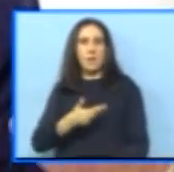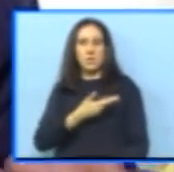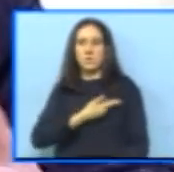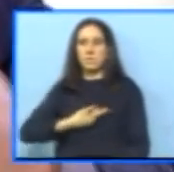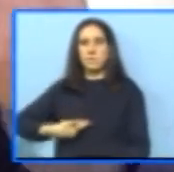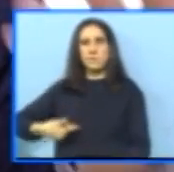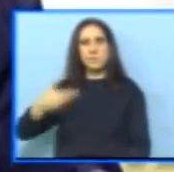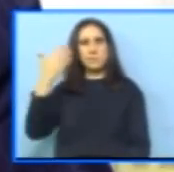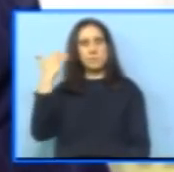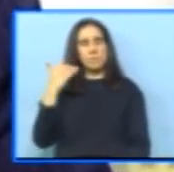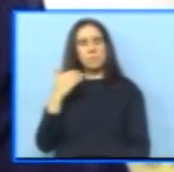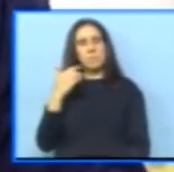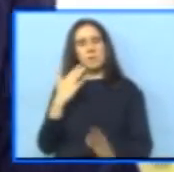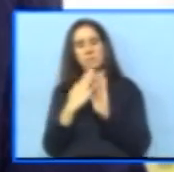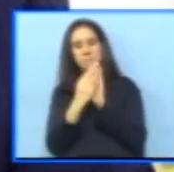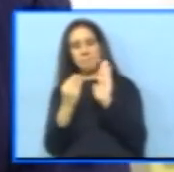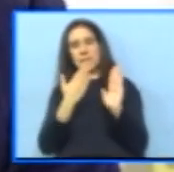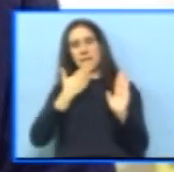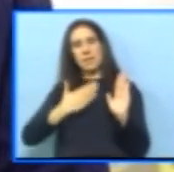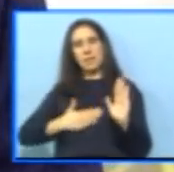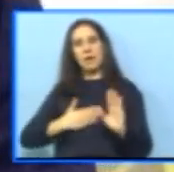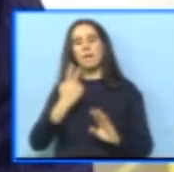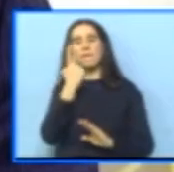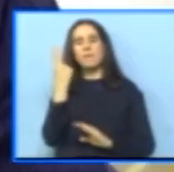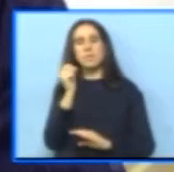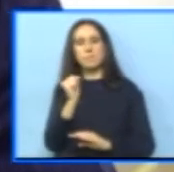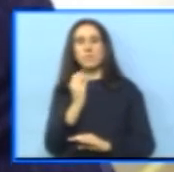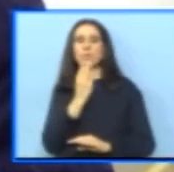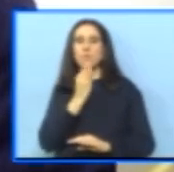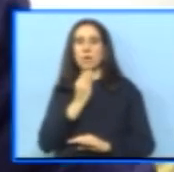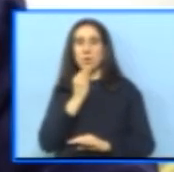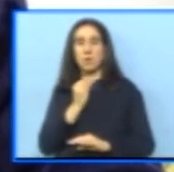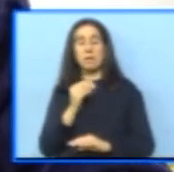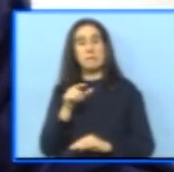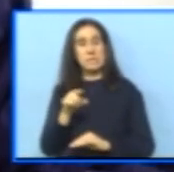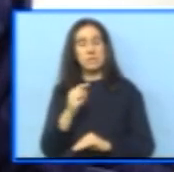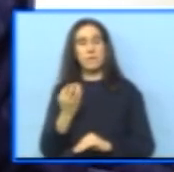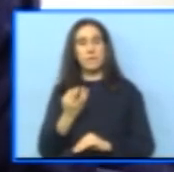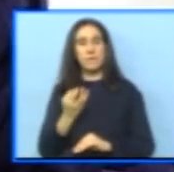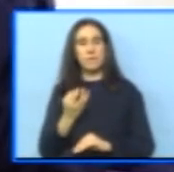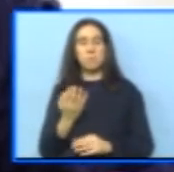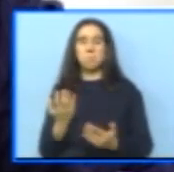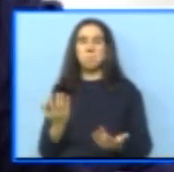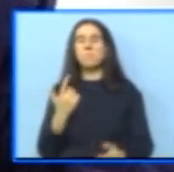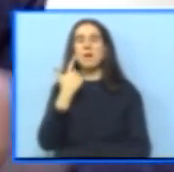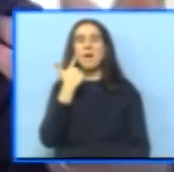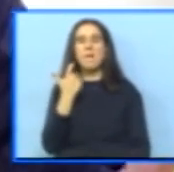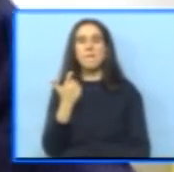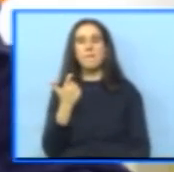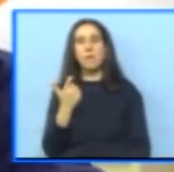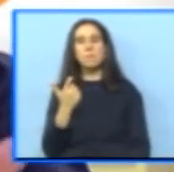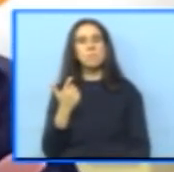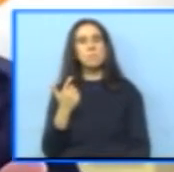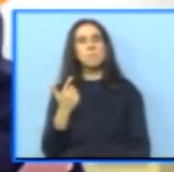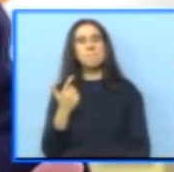antepassados, os baluartes da vivência judaica. E eles são Eu diria que eles são